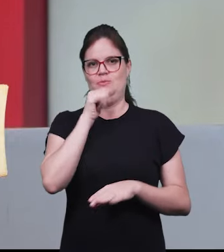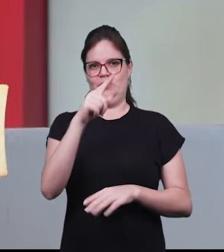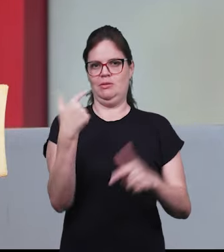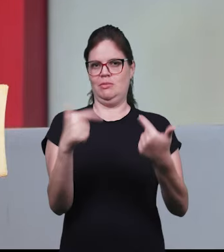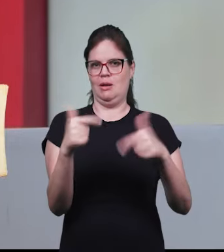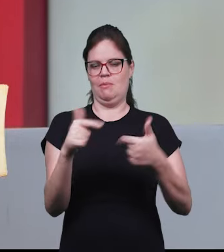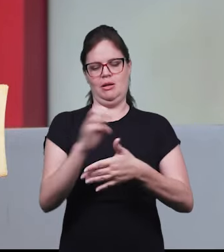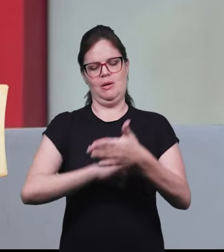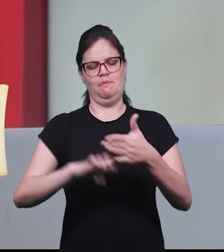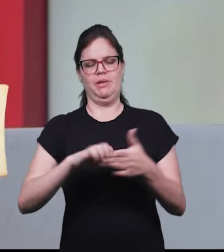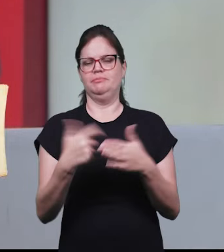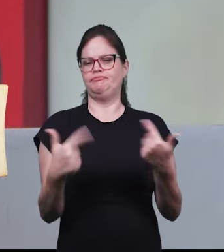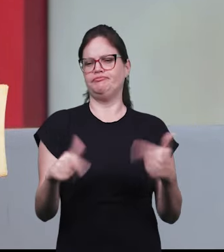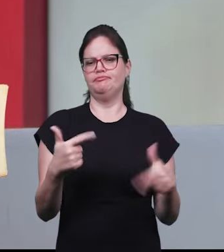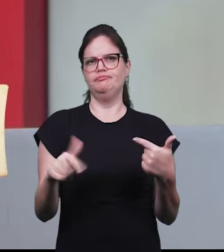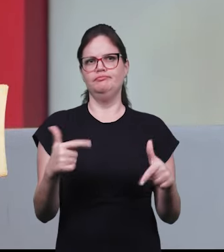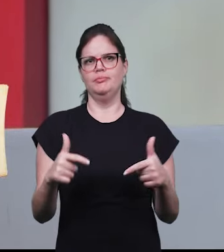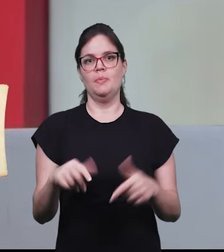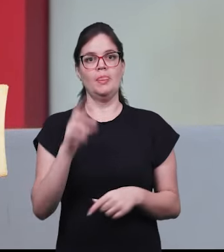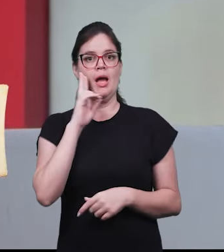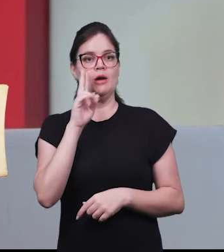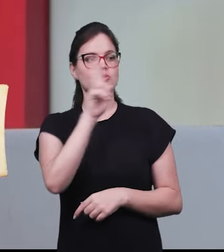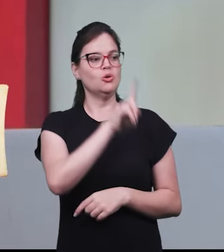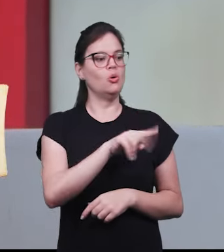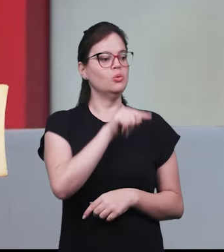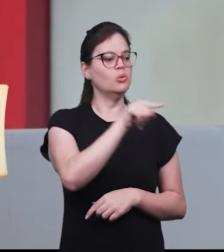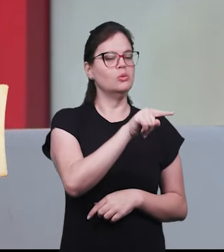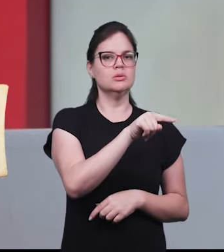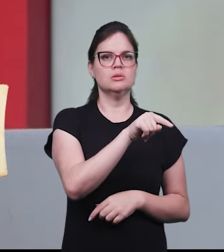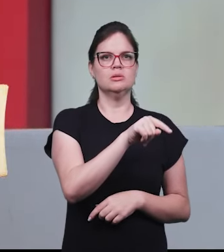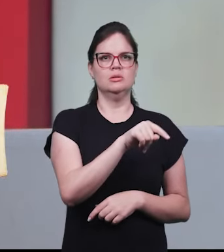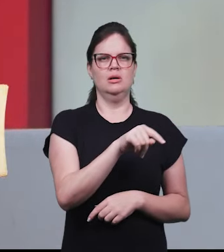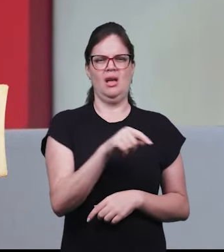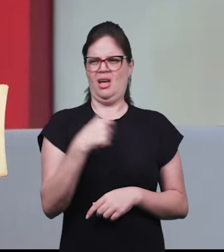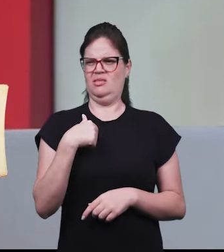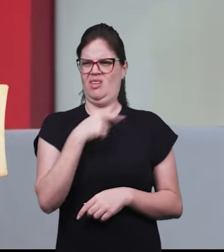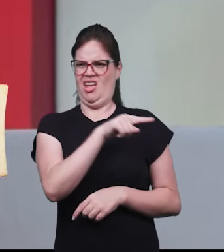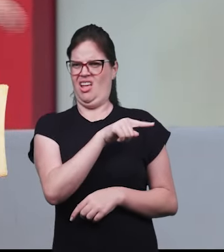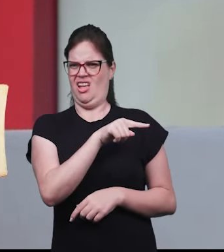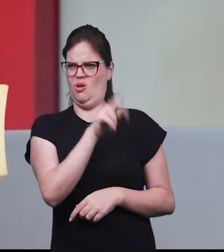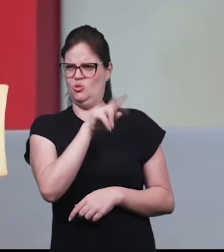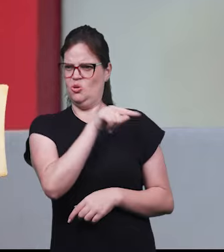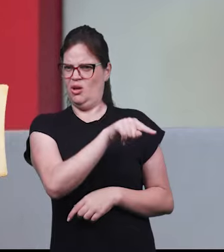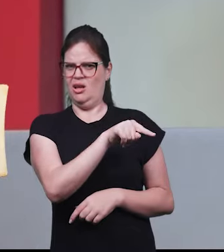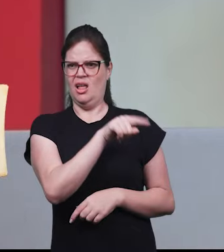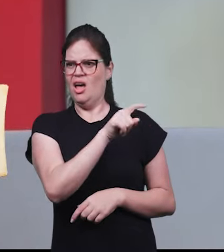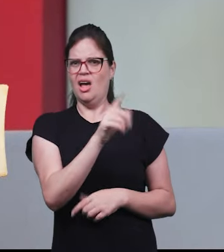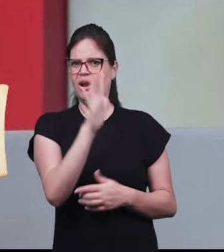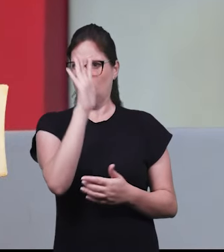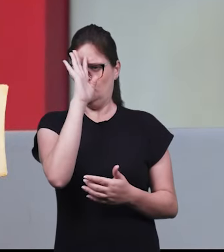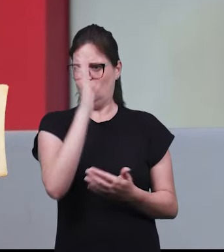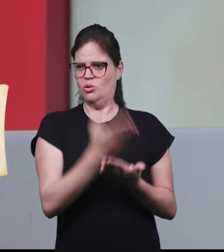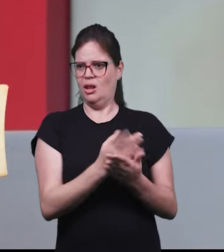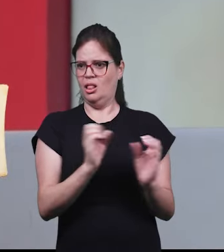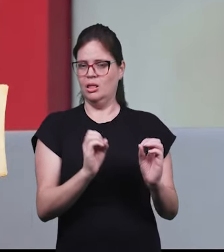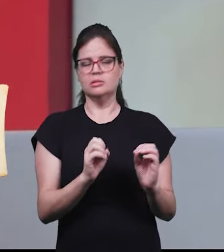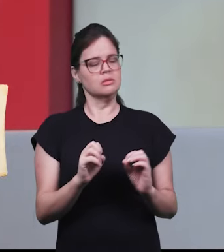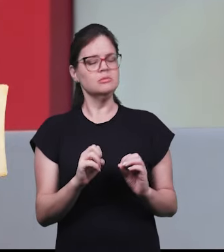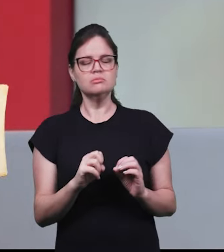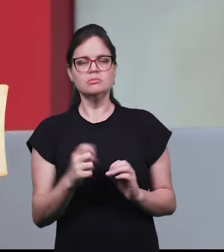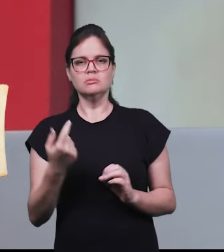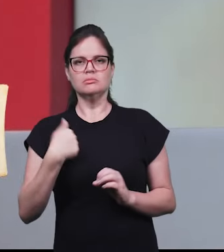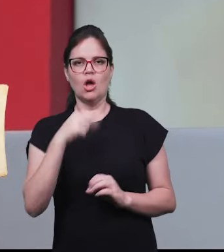irmão está numa empresa lá trabalhando, não sei o quê. O Senhor usa uma pessoa que mas essa pessoa não crê em Deus, não crê em nada, mas Deus faz o propósito dele através